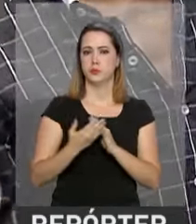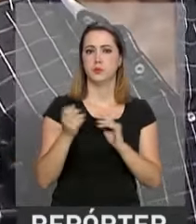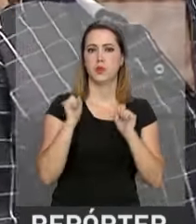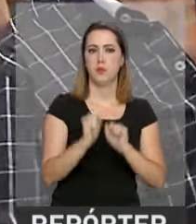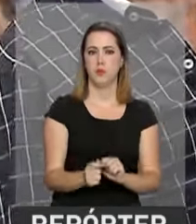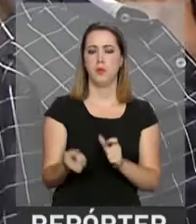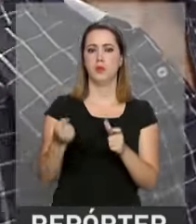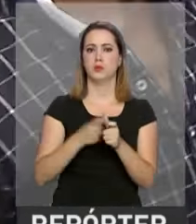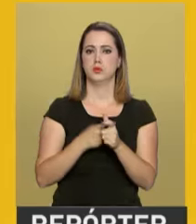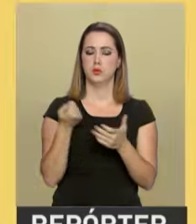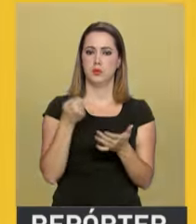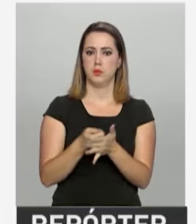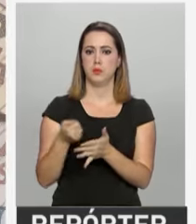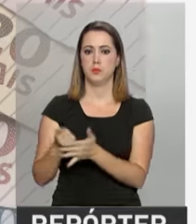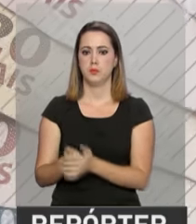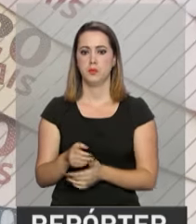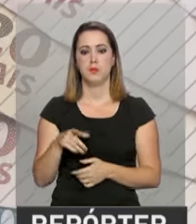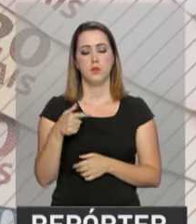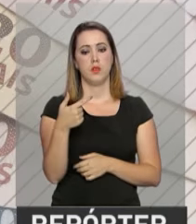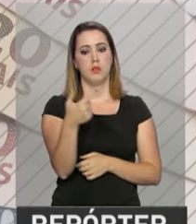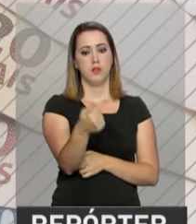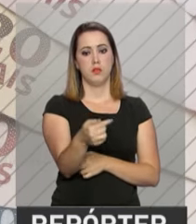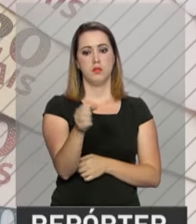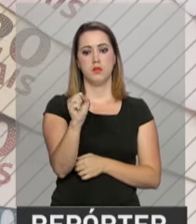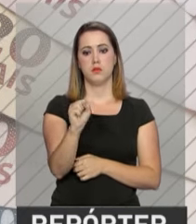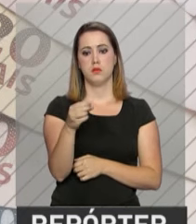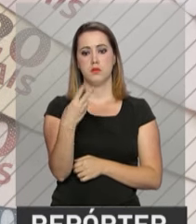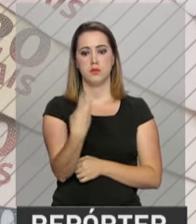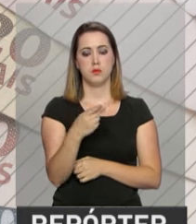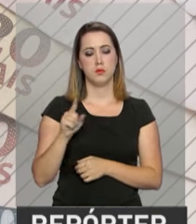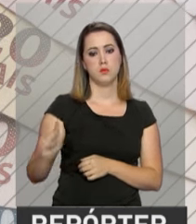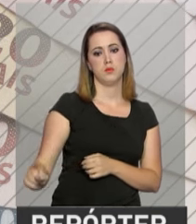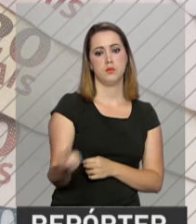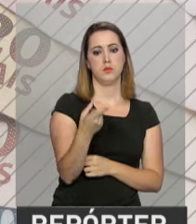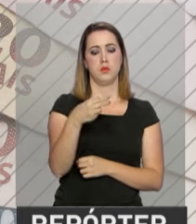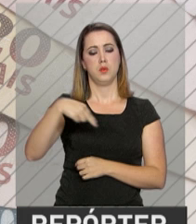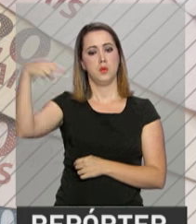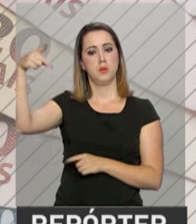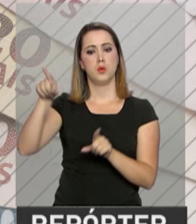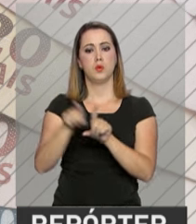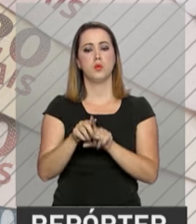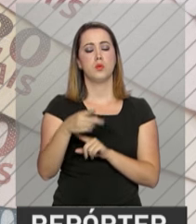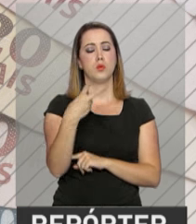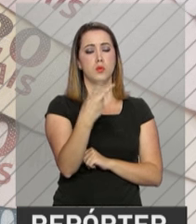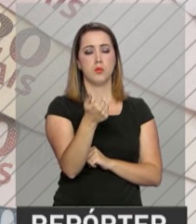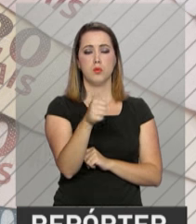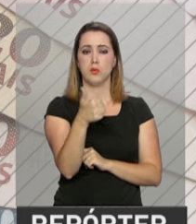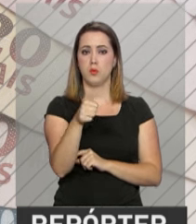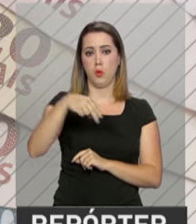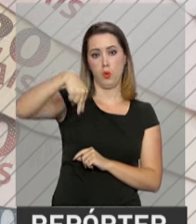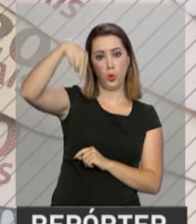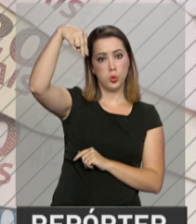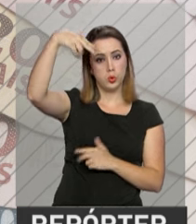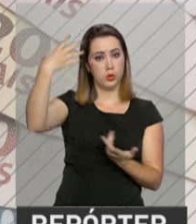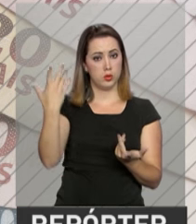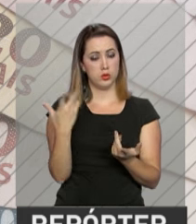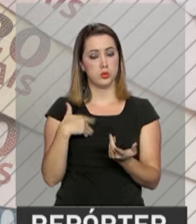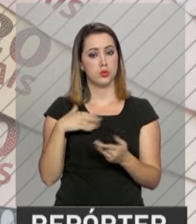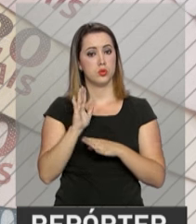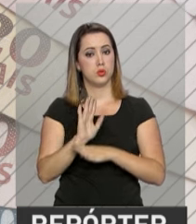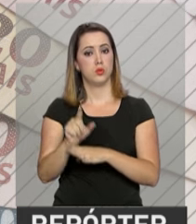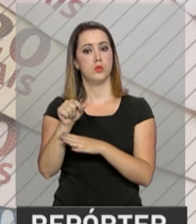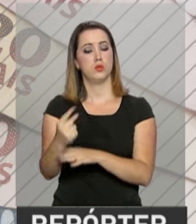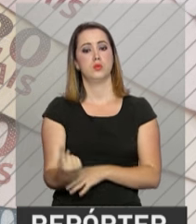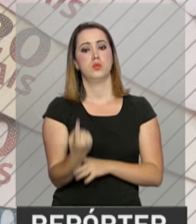ser renegociadas. São 782 mil no Nordeste e 211 mil na região Norte, beneficiada